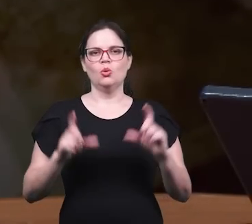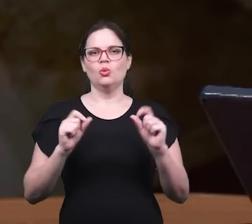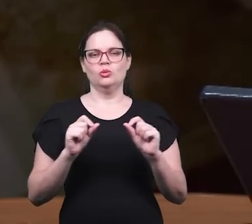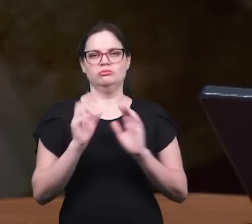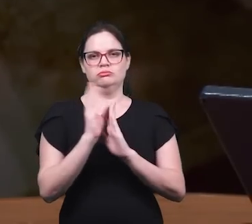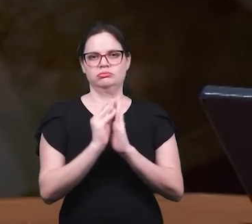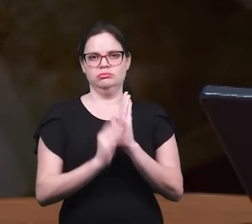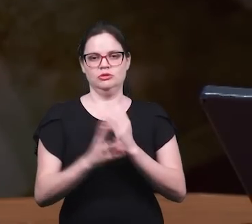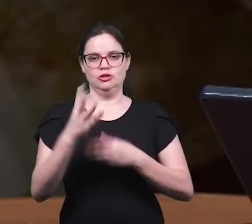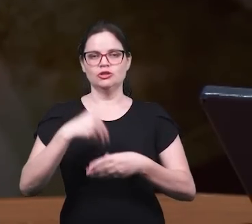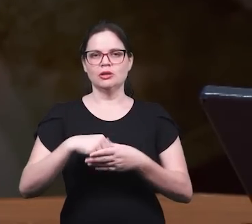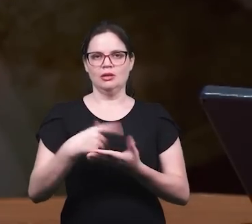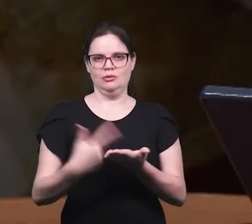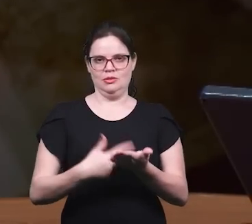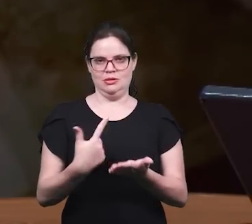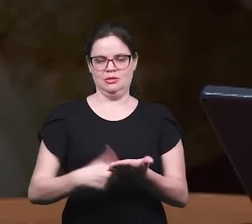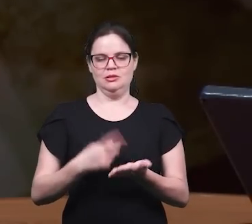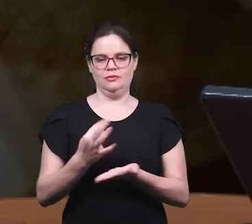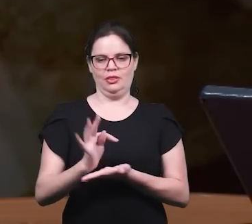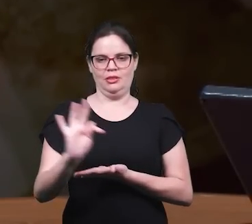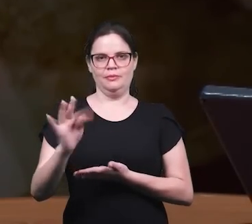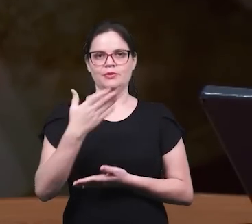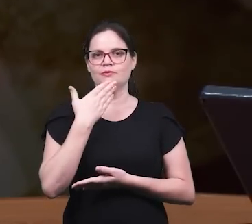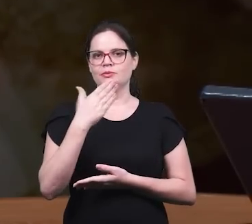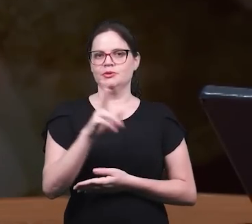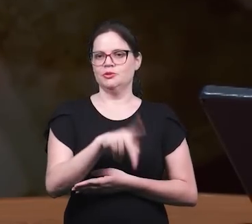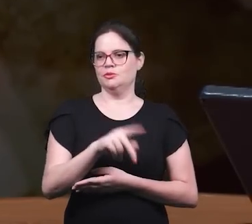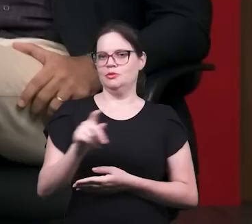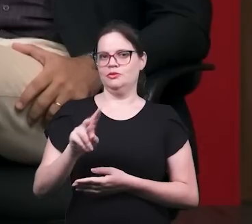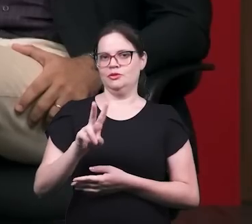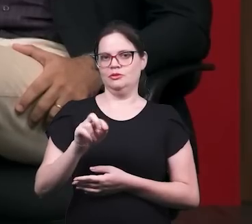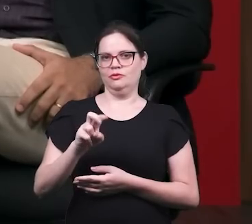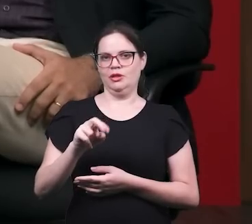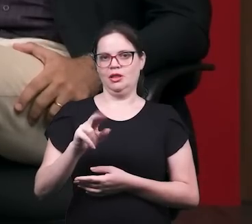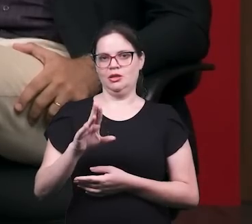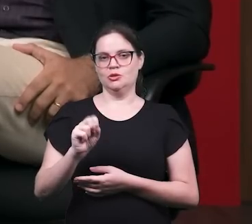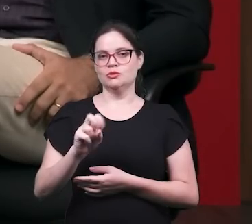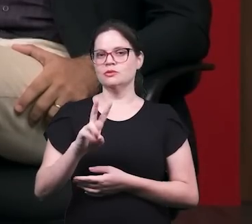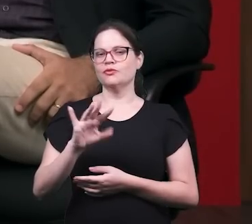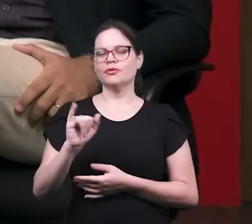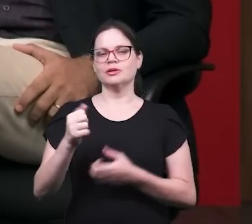têm. Eu vou passar a palavra ao professor Vinícius, que vai fazer